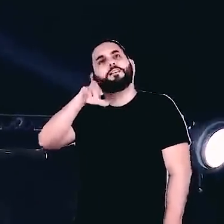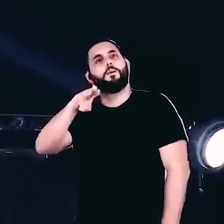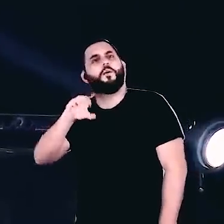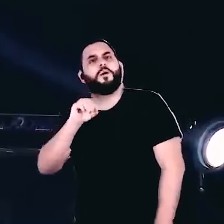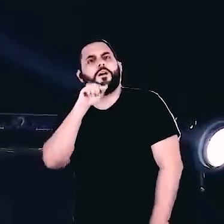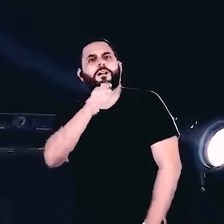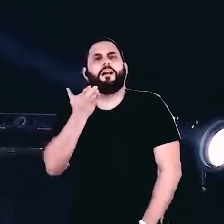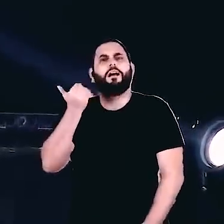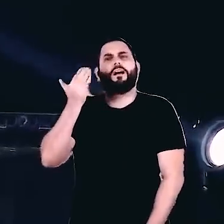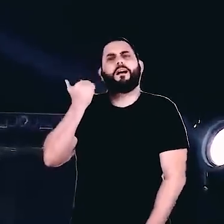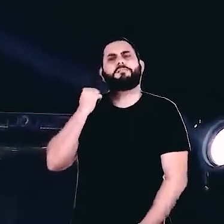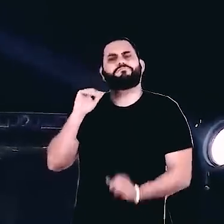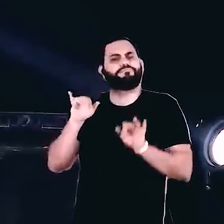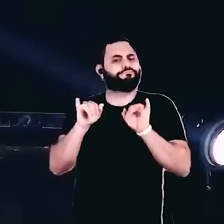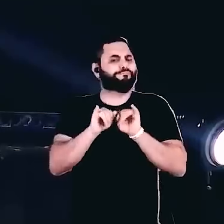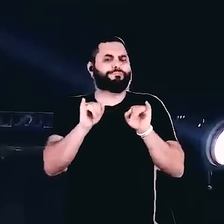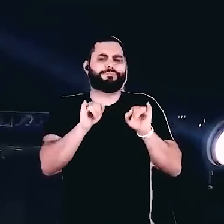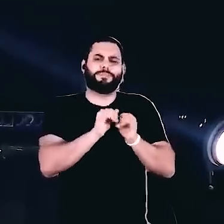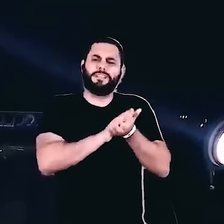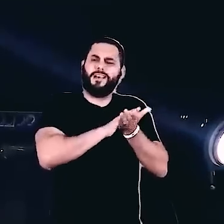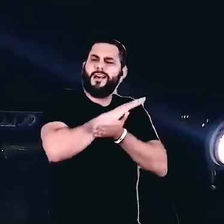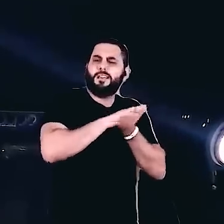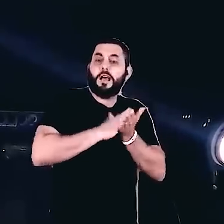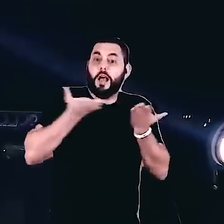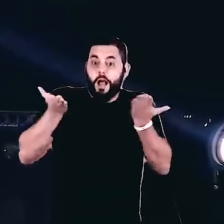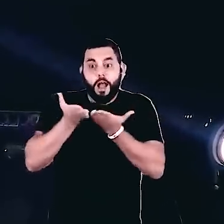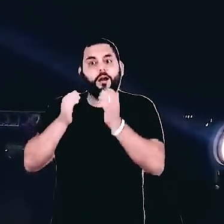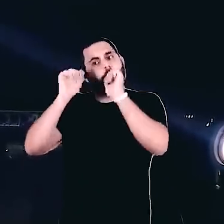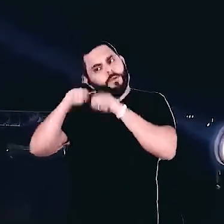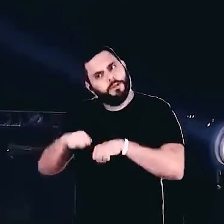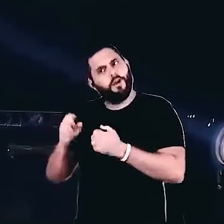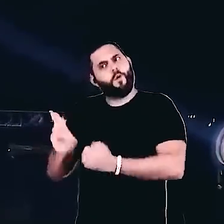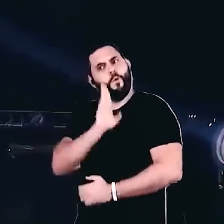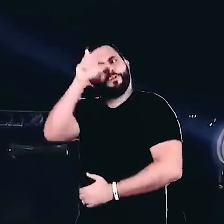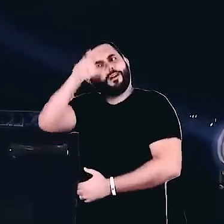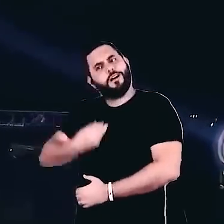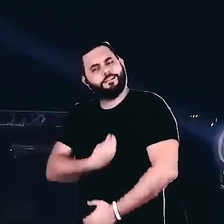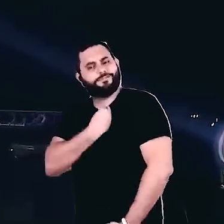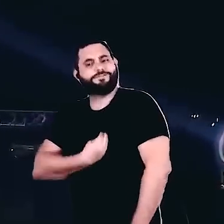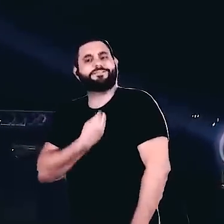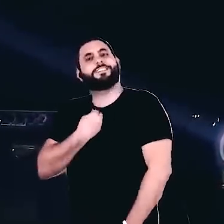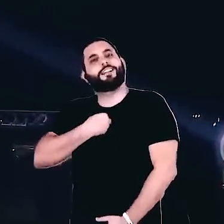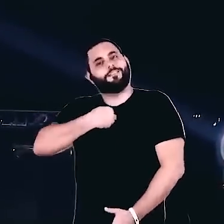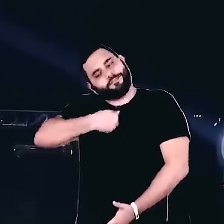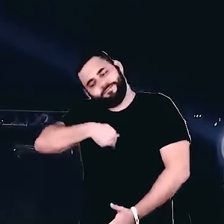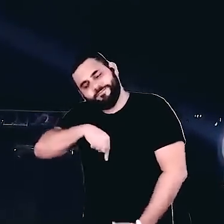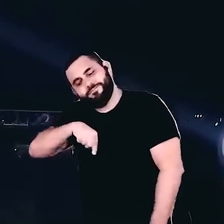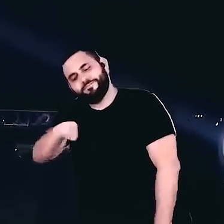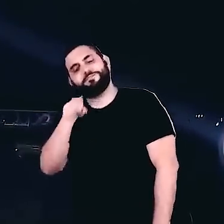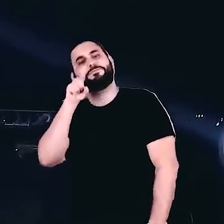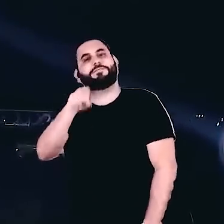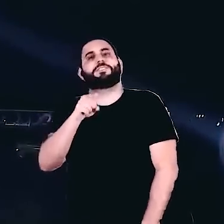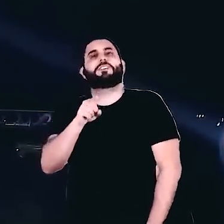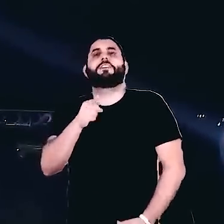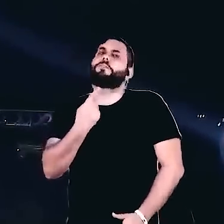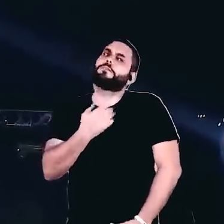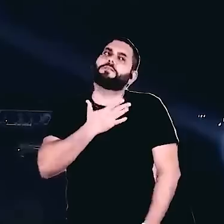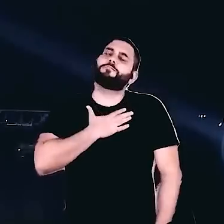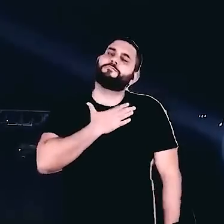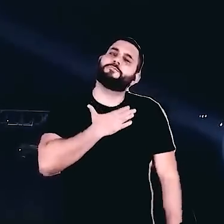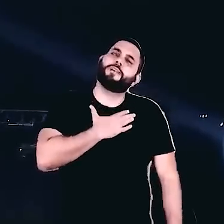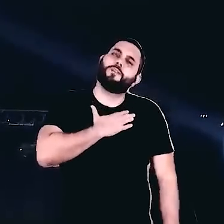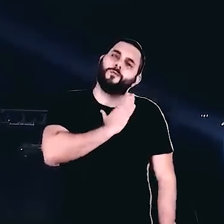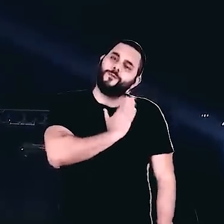Ele antes lhe era inútil, mas agora é útil, tanto para você quanto para mim. Mando-o de volta a você como se fosse o meu